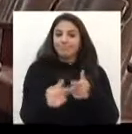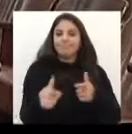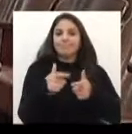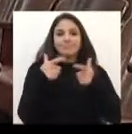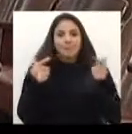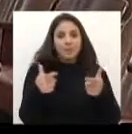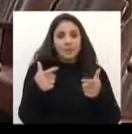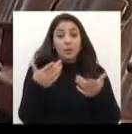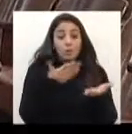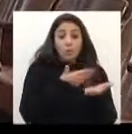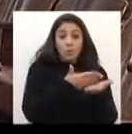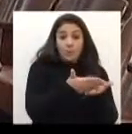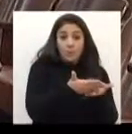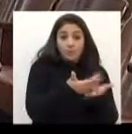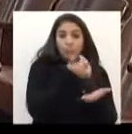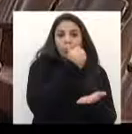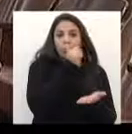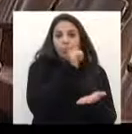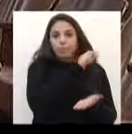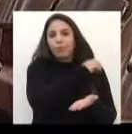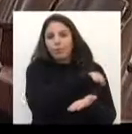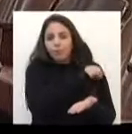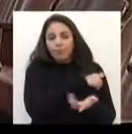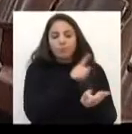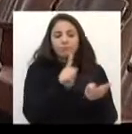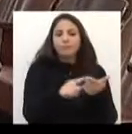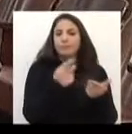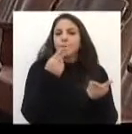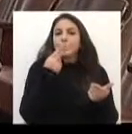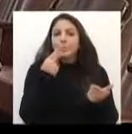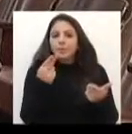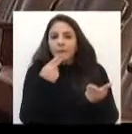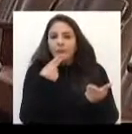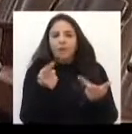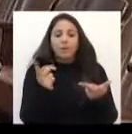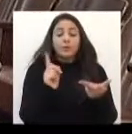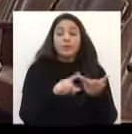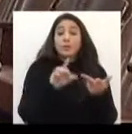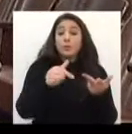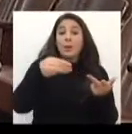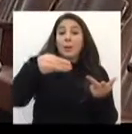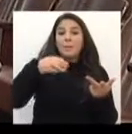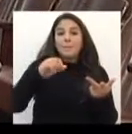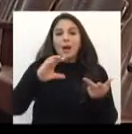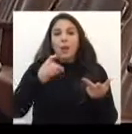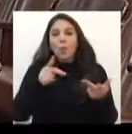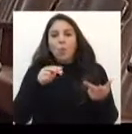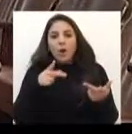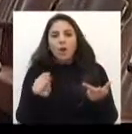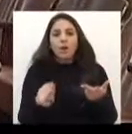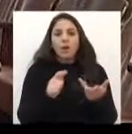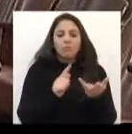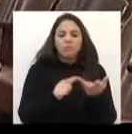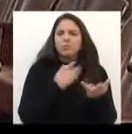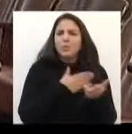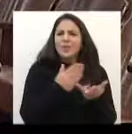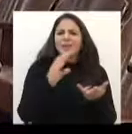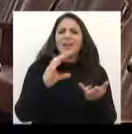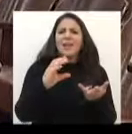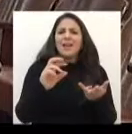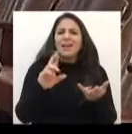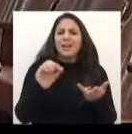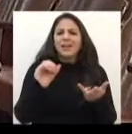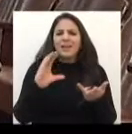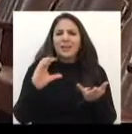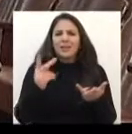com álcool, começa com cigarro, começa com cigarro de maconha e dali a pouco ele está no crack. E ele indo para o crack, ele vai